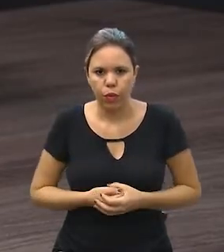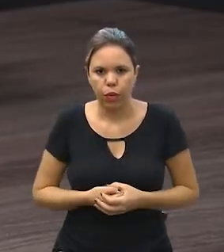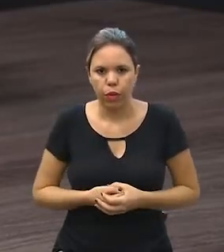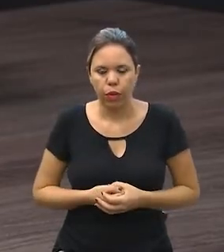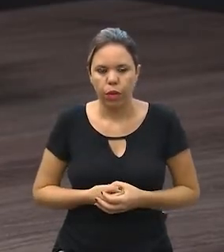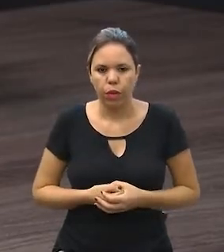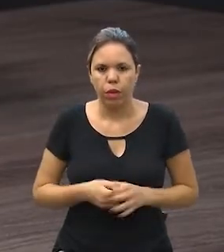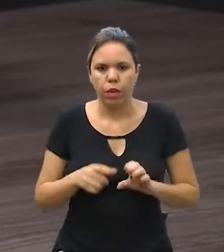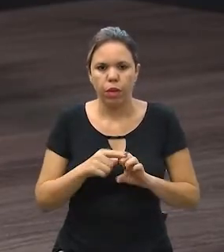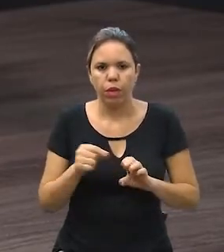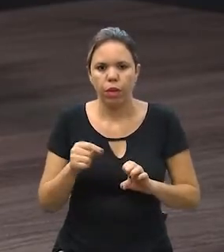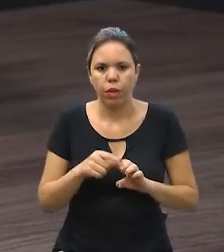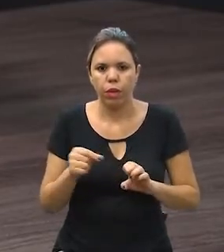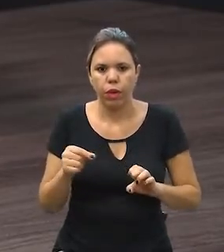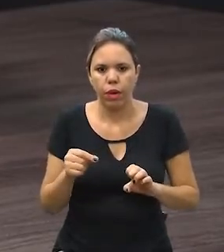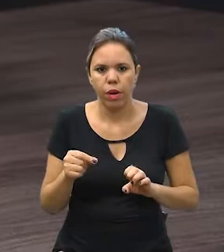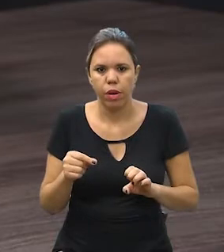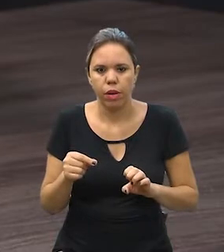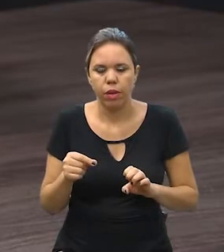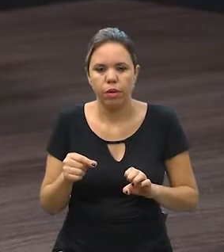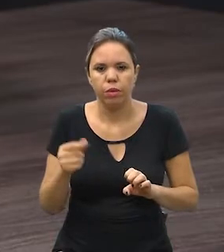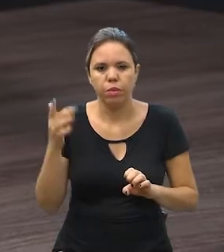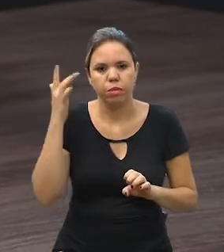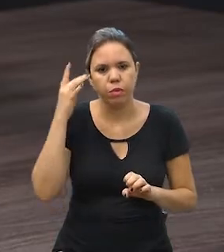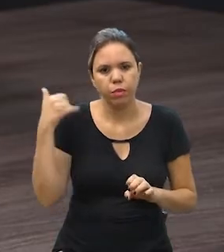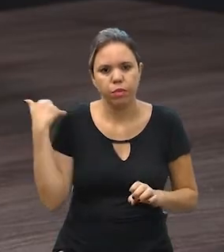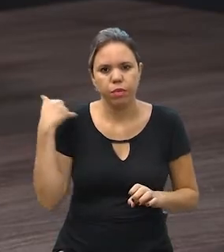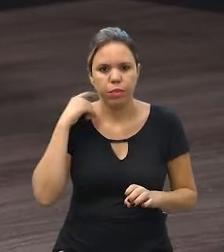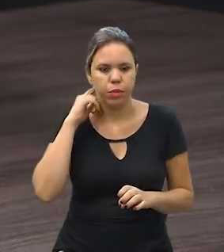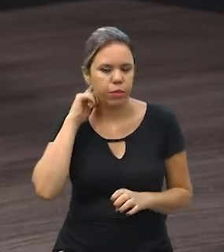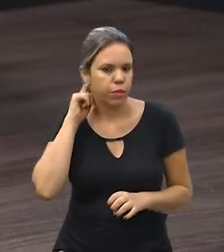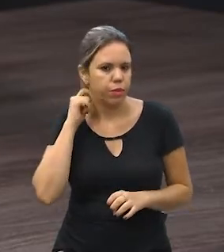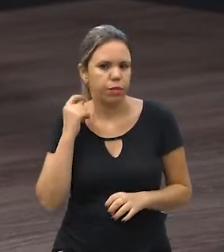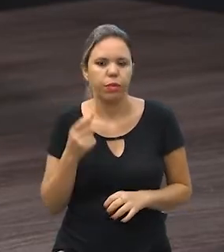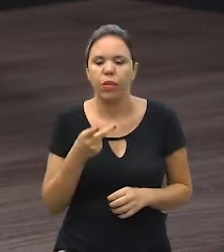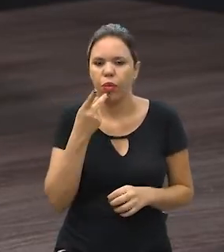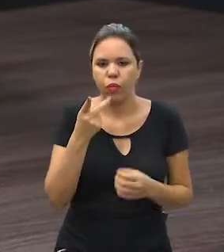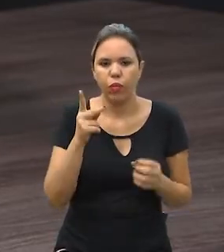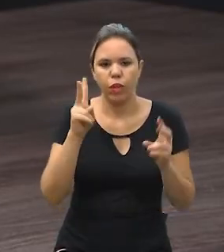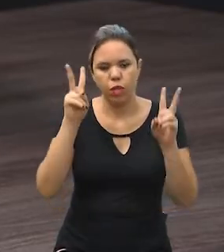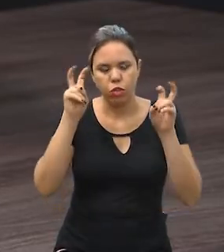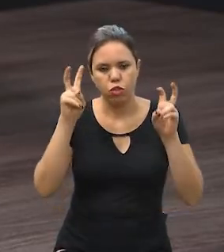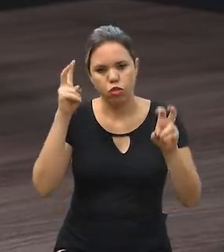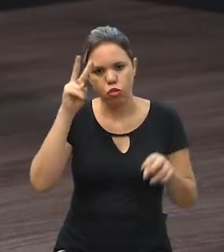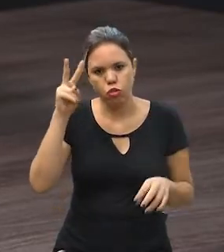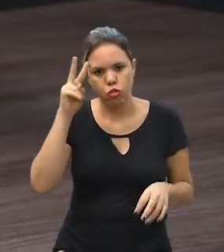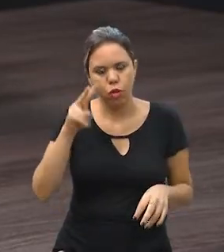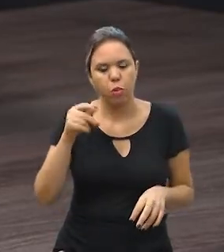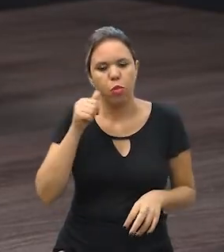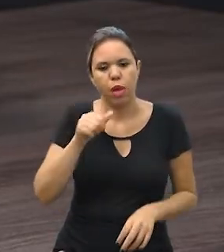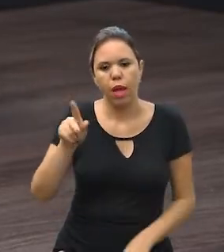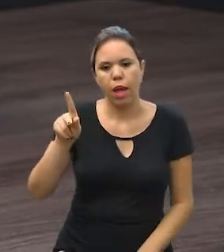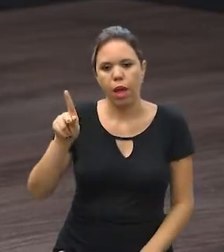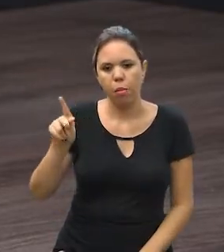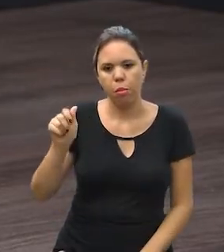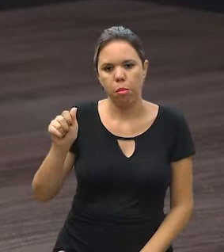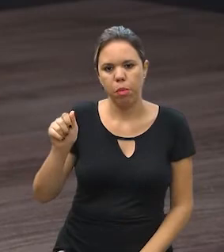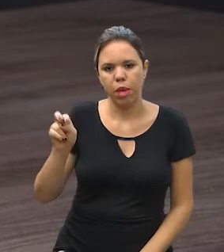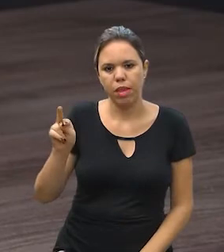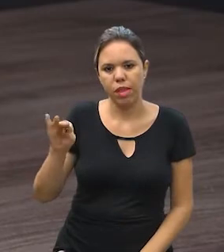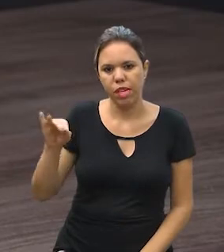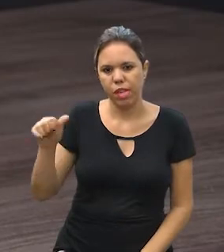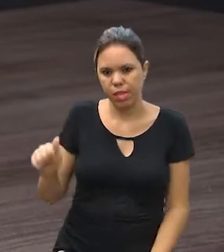sobre empreender na maturidade. A gente vai contar a história da Patrícia Portugal, que